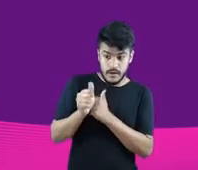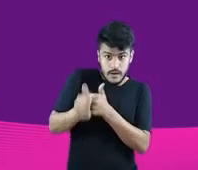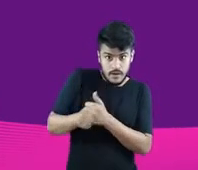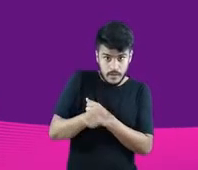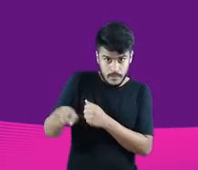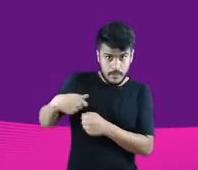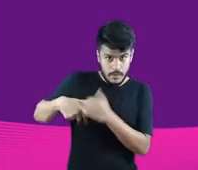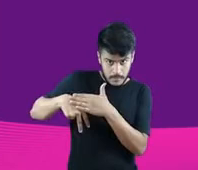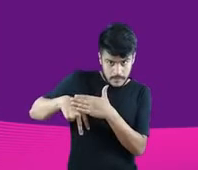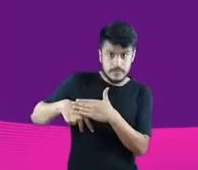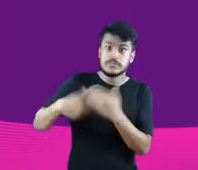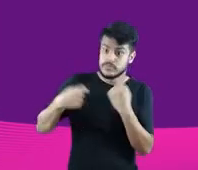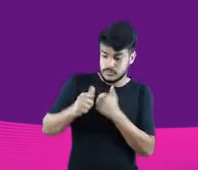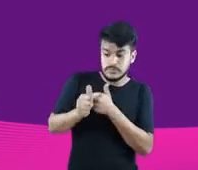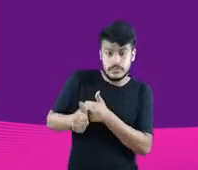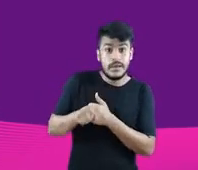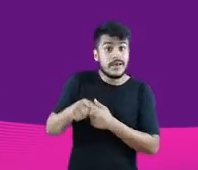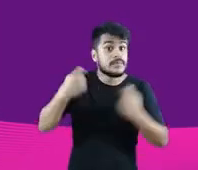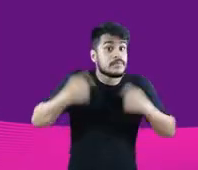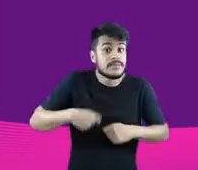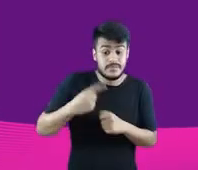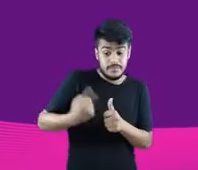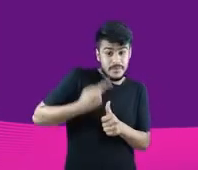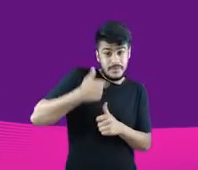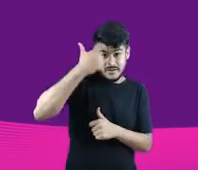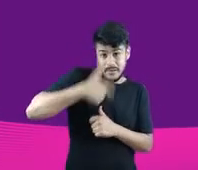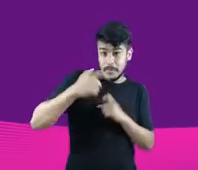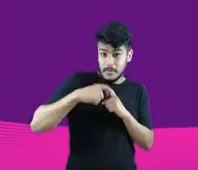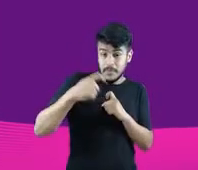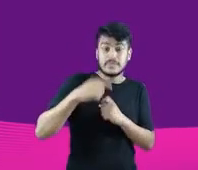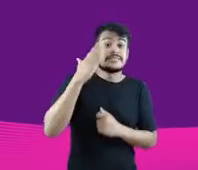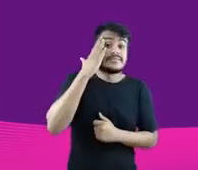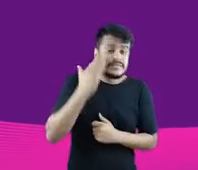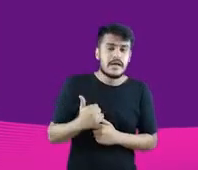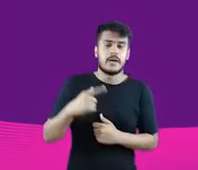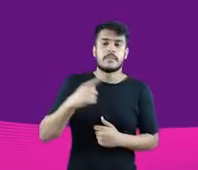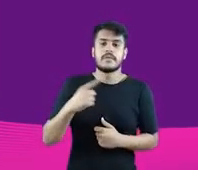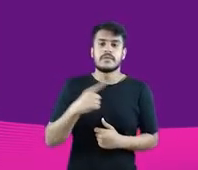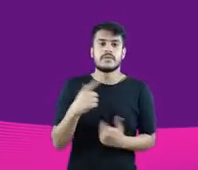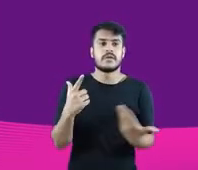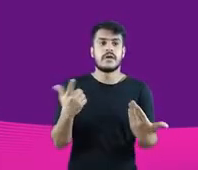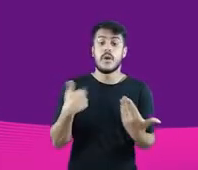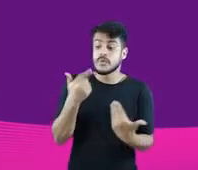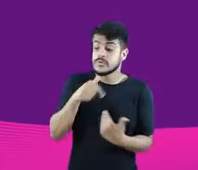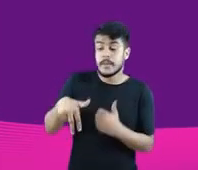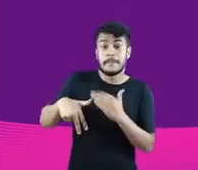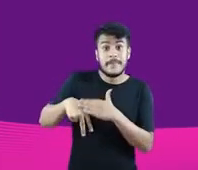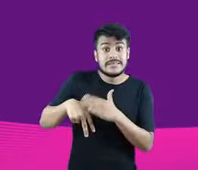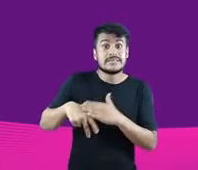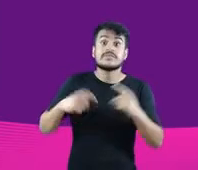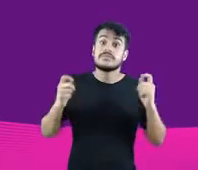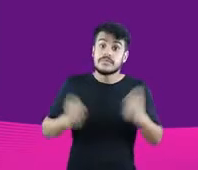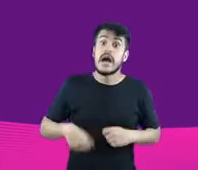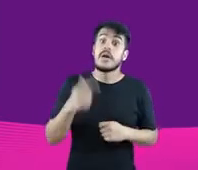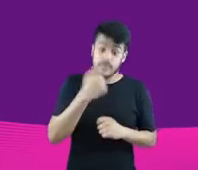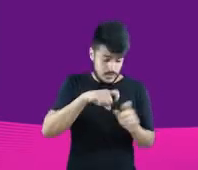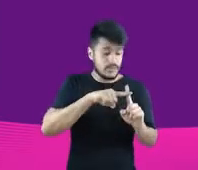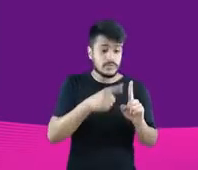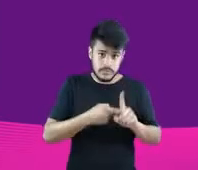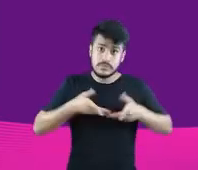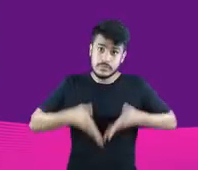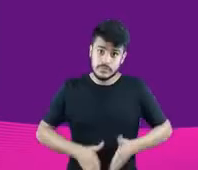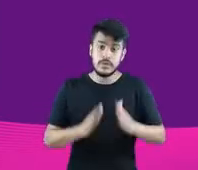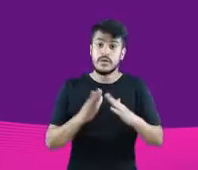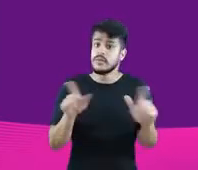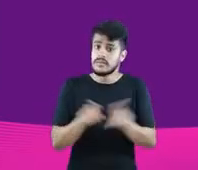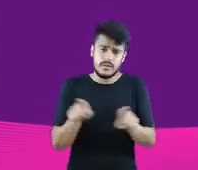pacientes, entenderem a importância de manter essa paciente com a capacidade de procriar e entender que não existe